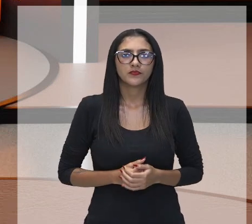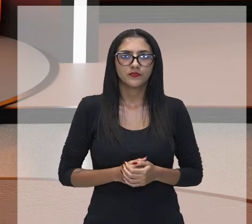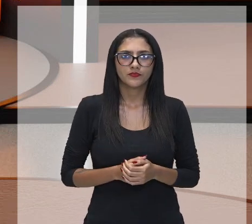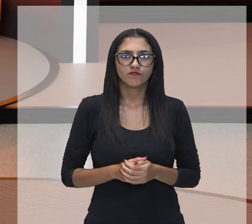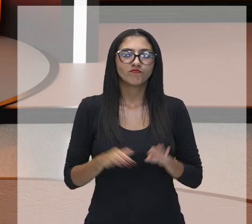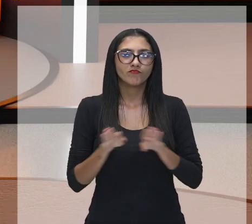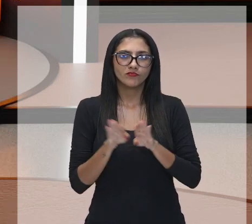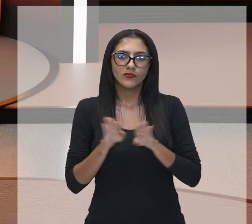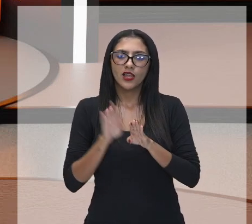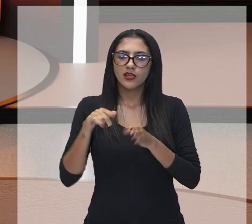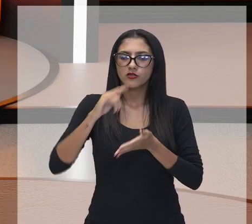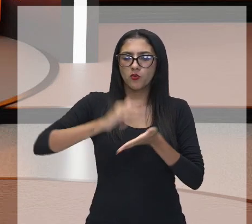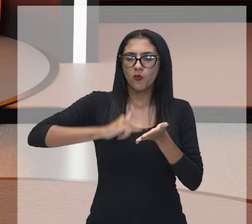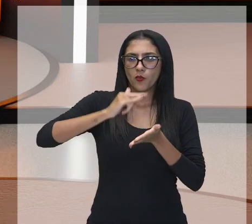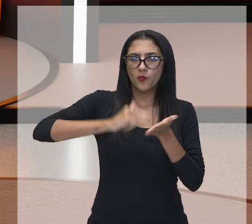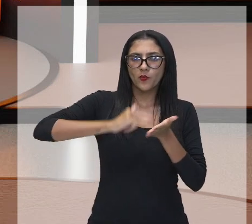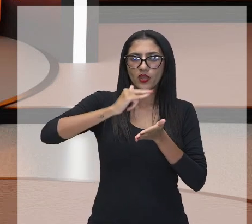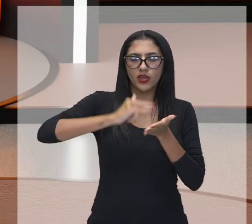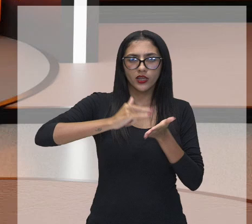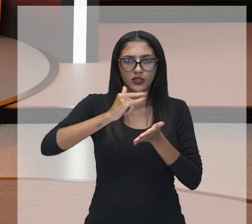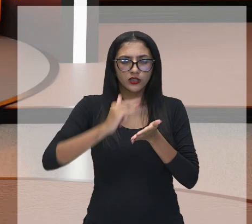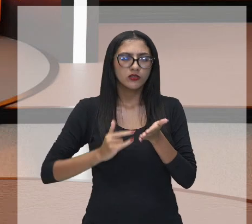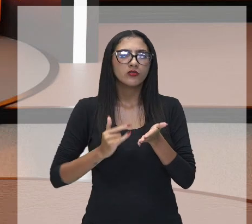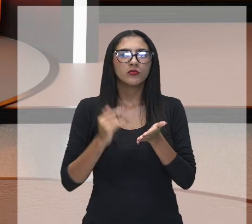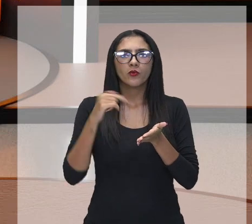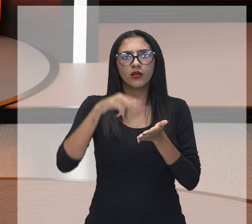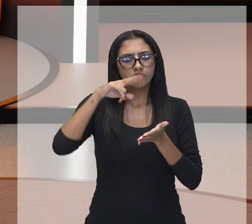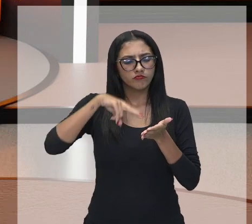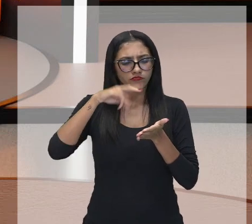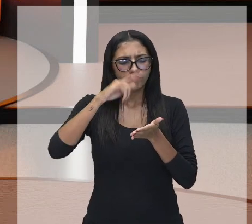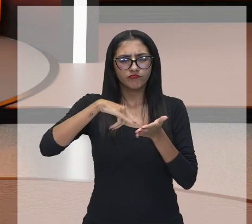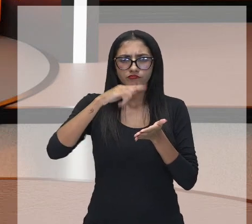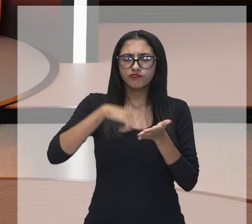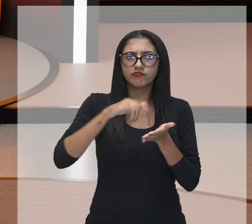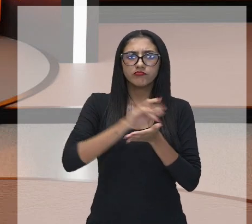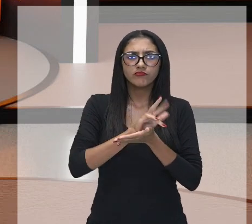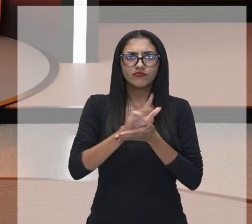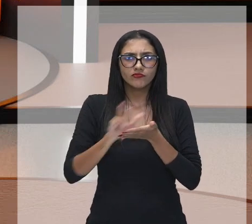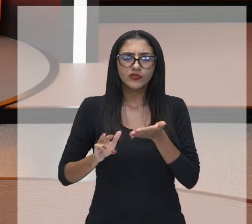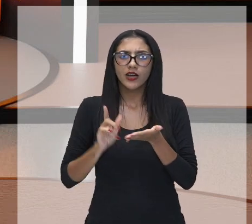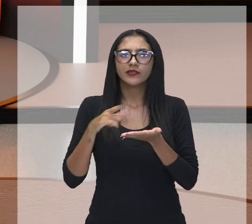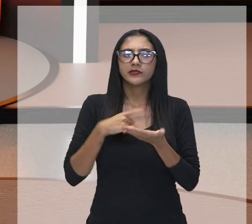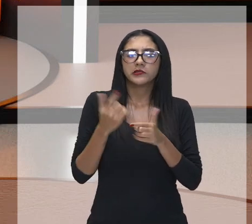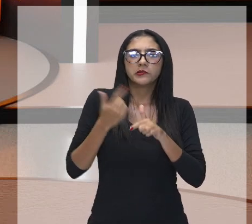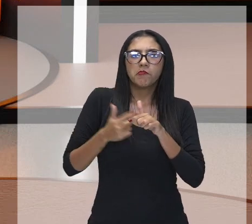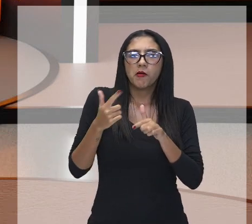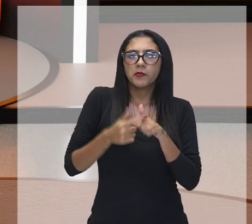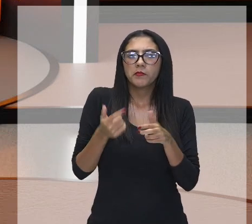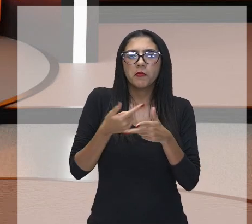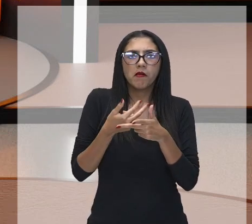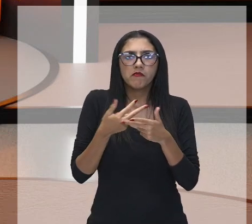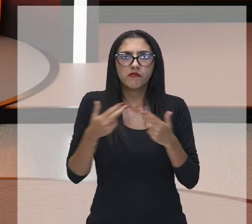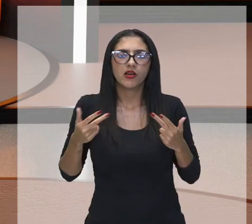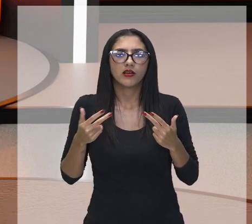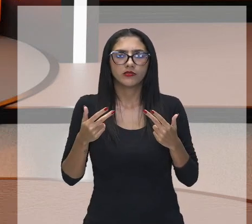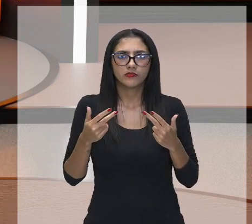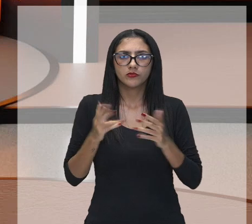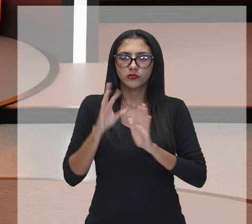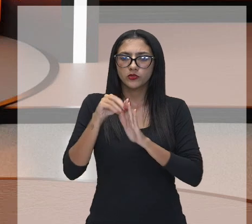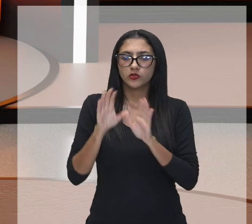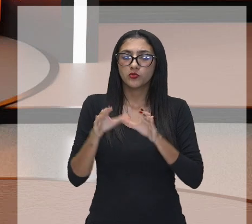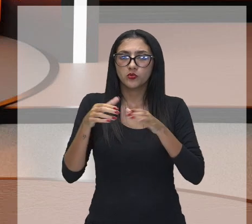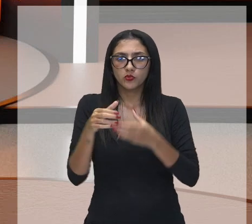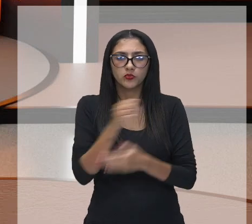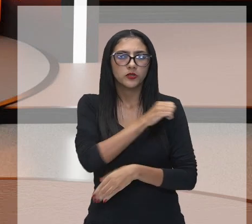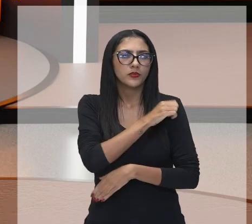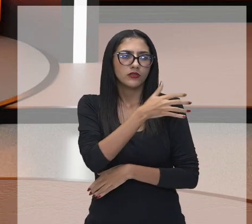cartas falsas vão quase não está saindo. Desgastar a relação com os militares, dentre eles os